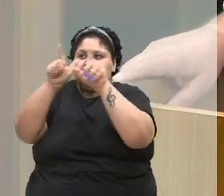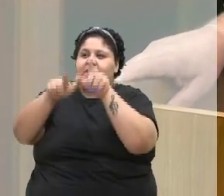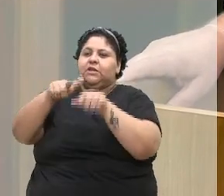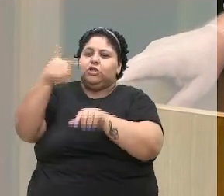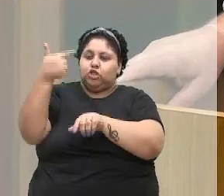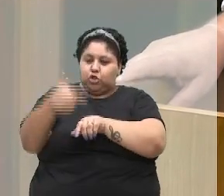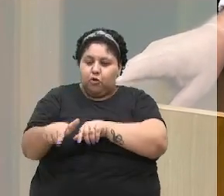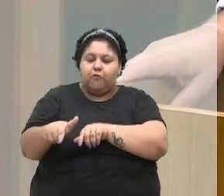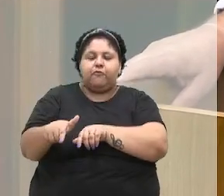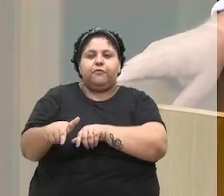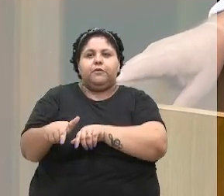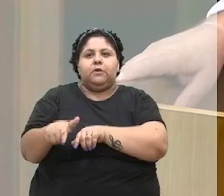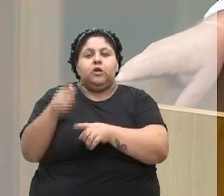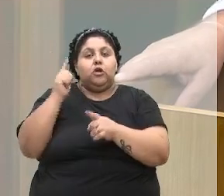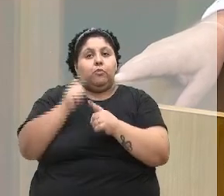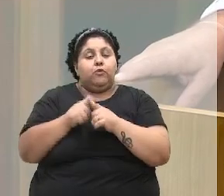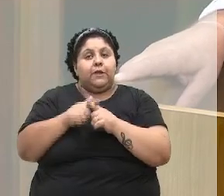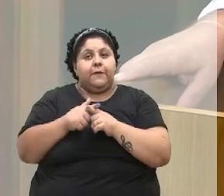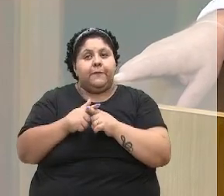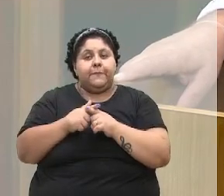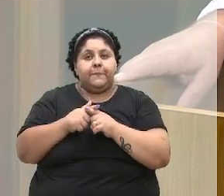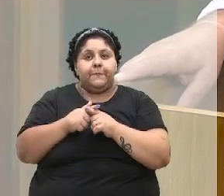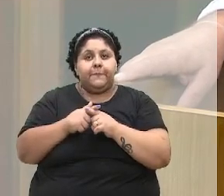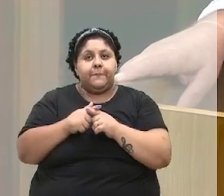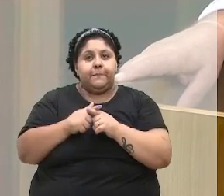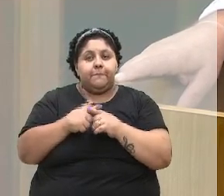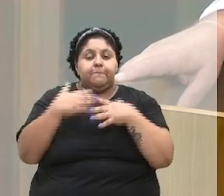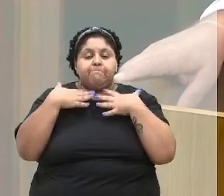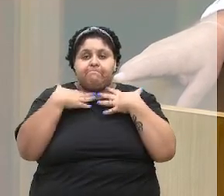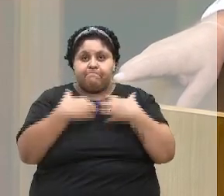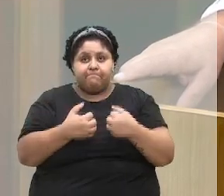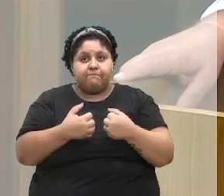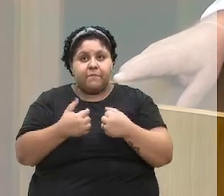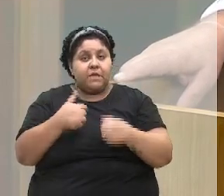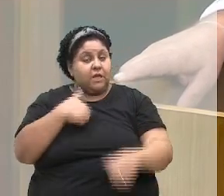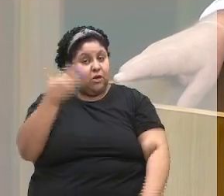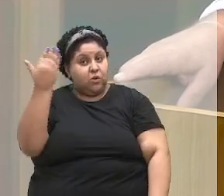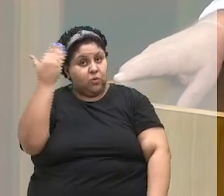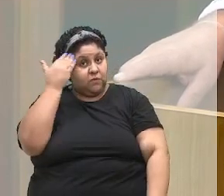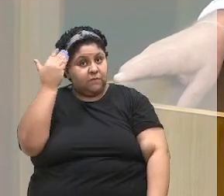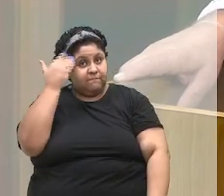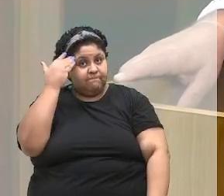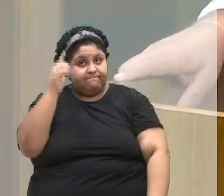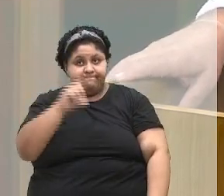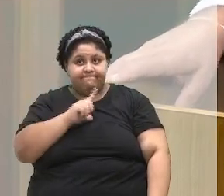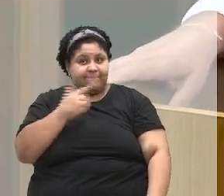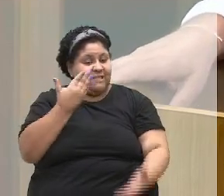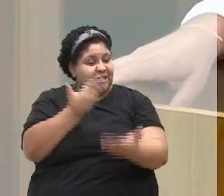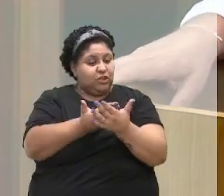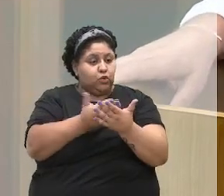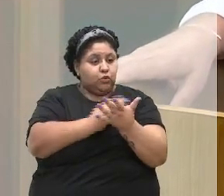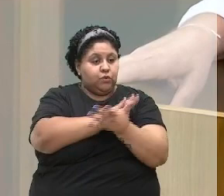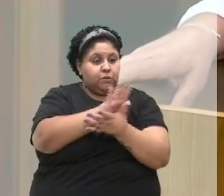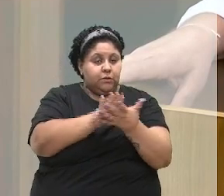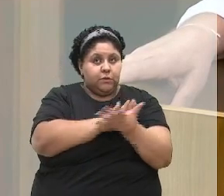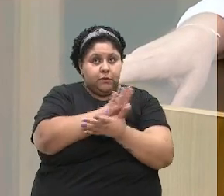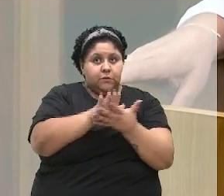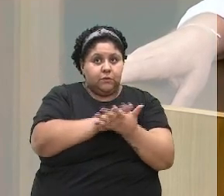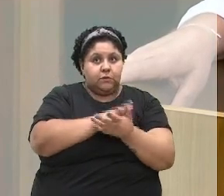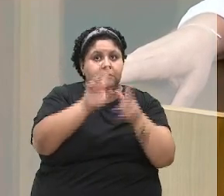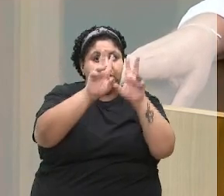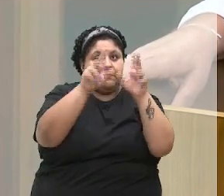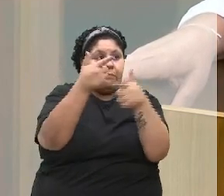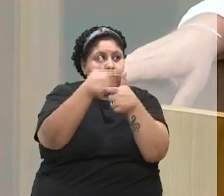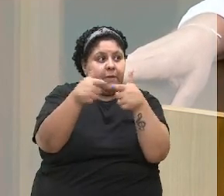né? Porque a secretaria, que eu saiba, não tem estudo nenhum sobre essa